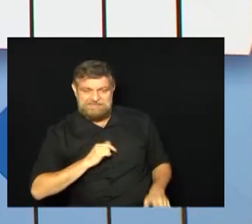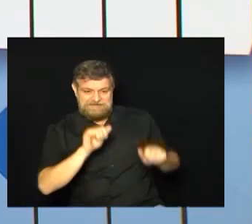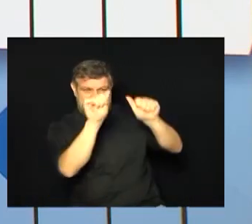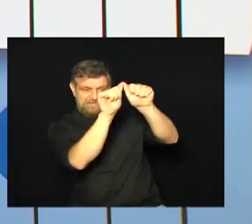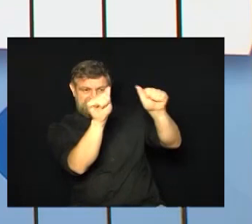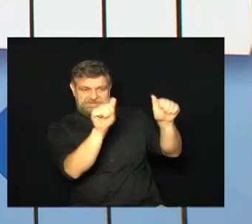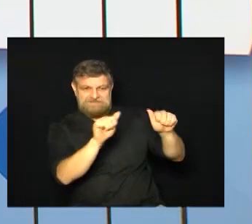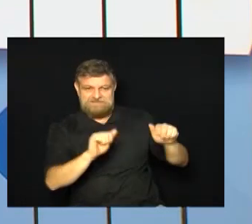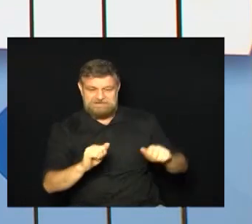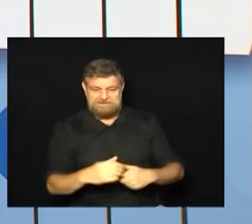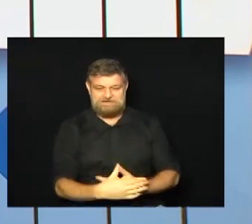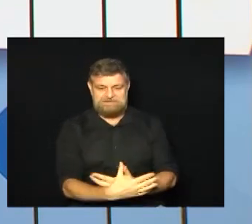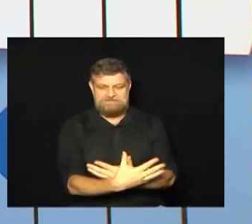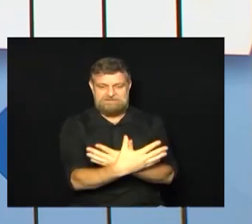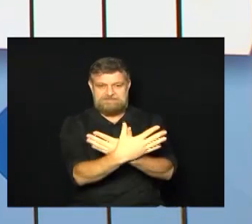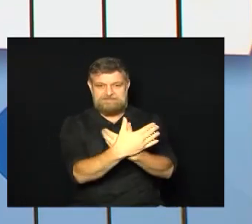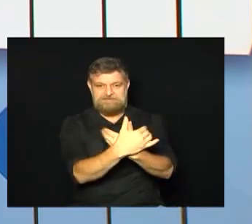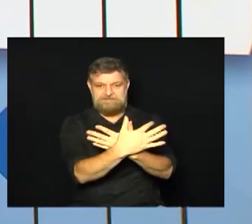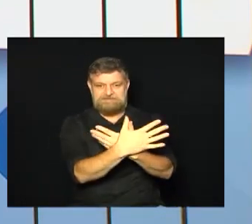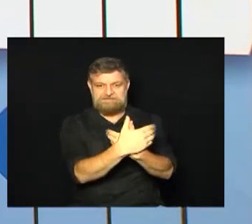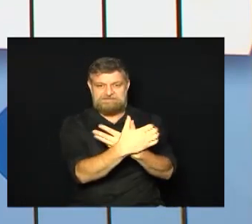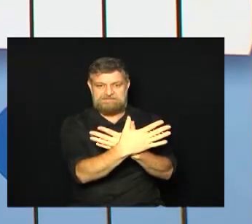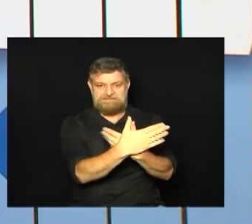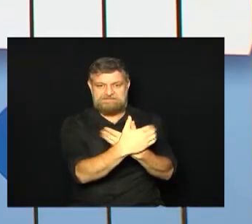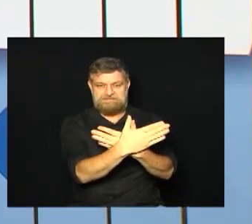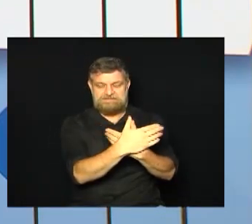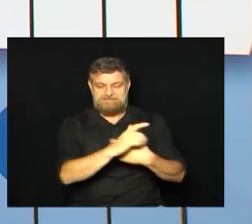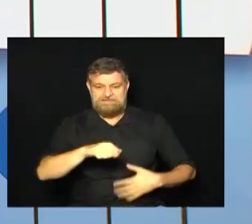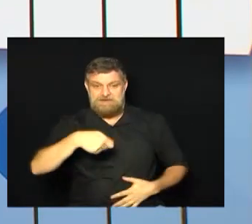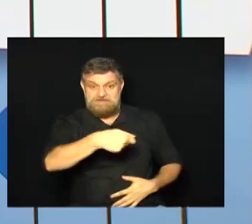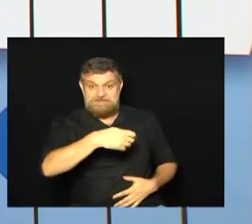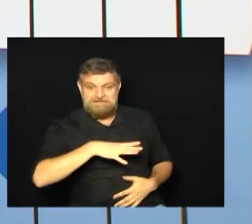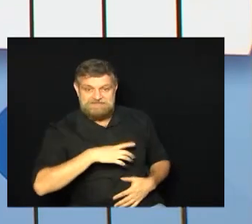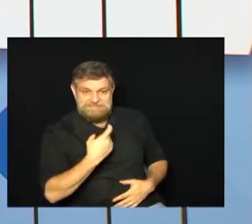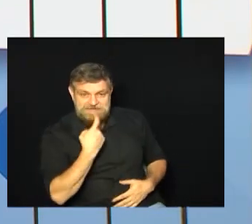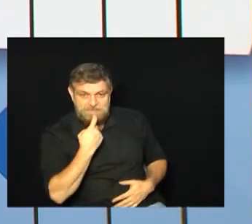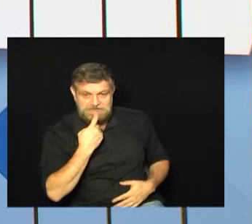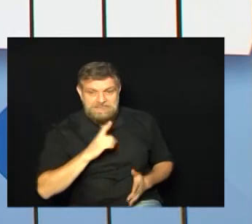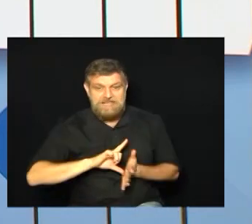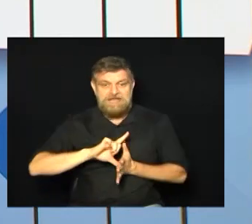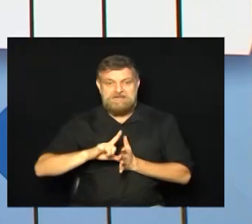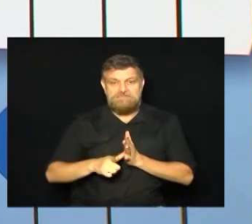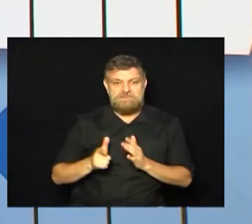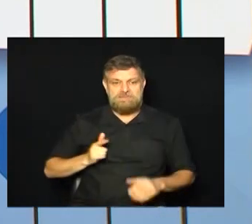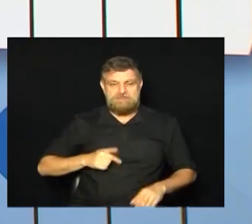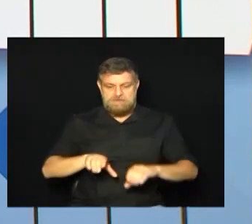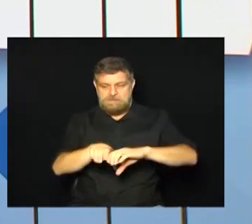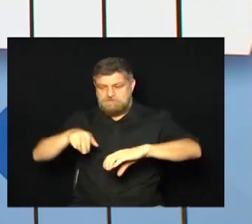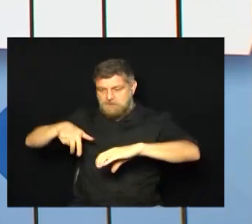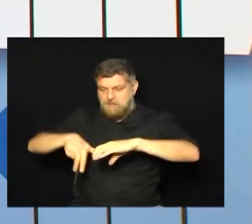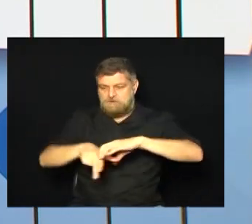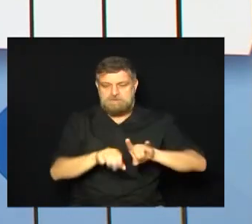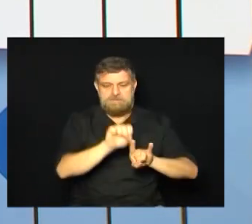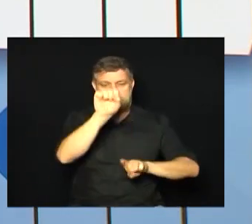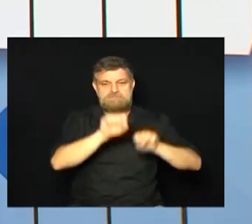da Fênix, que é a representação da cidade de Campinas. Depois, o túnel da Vila